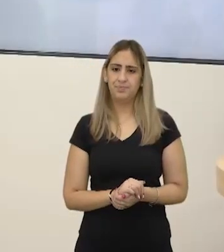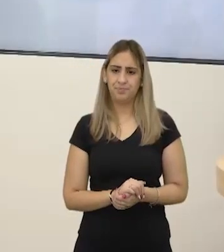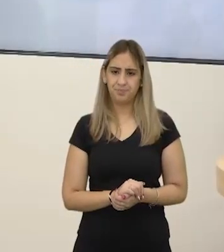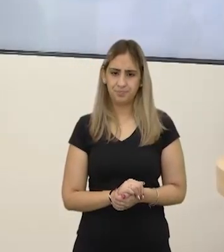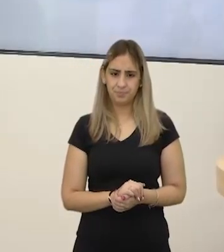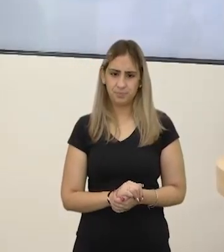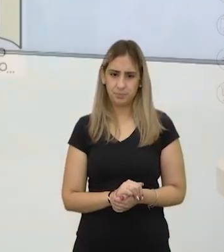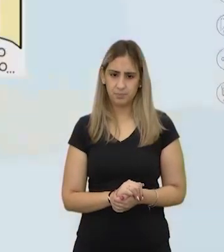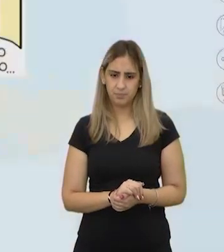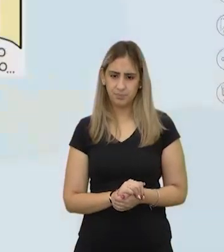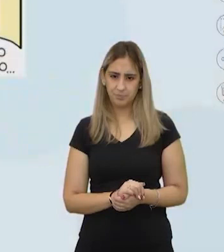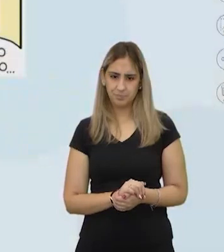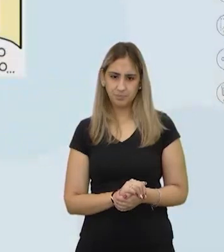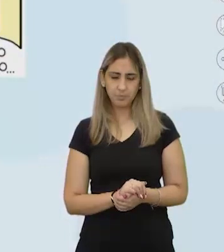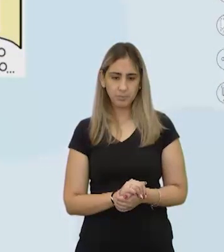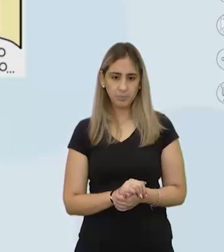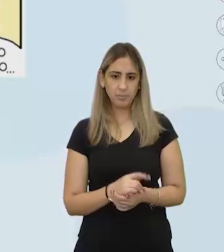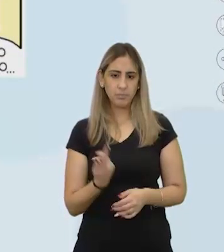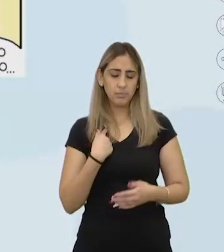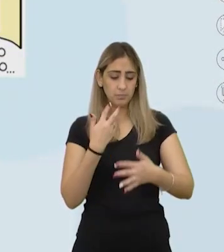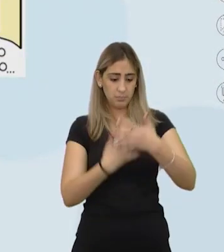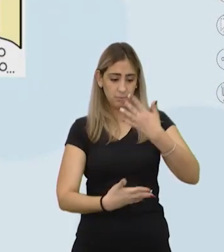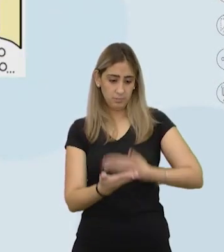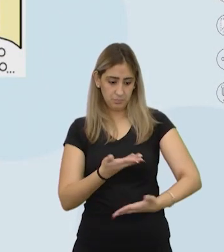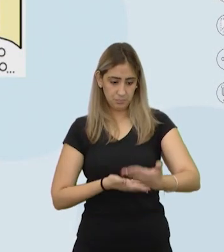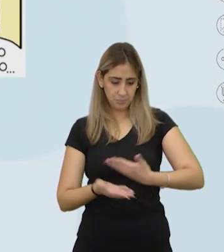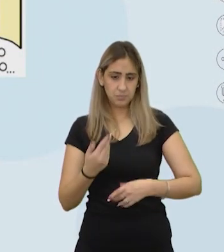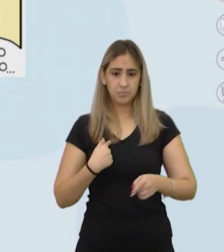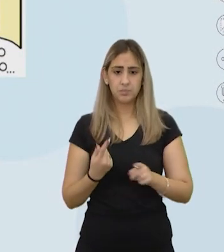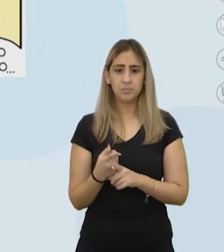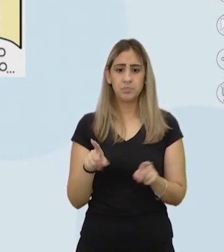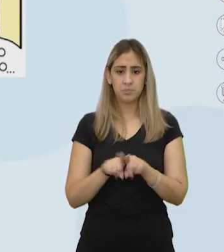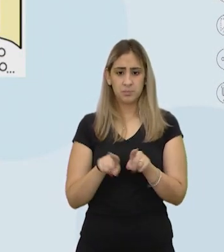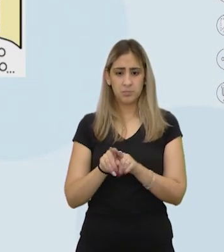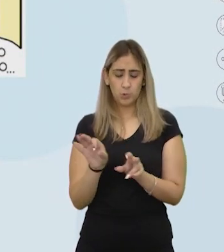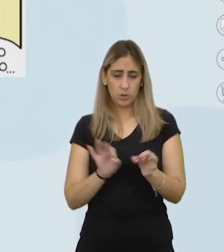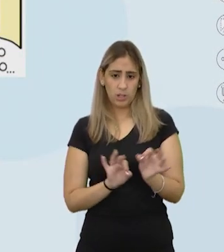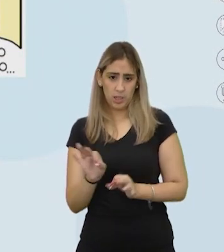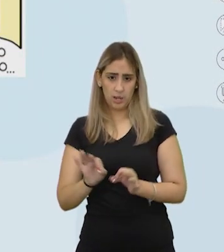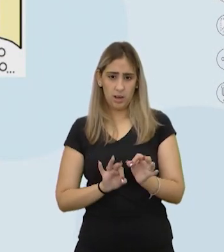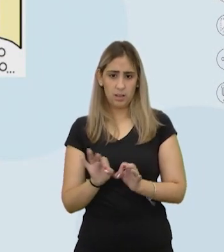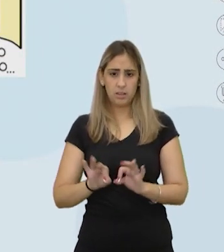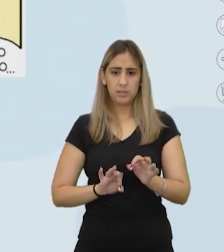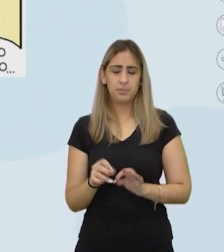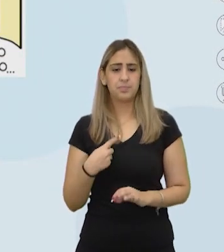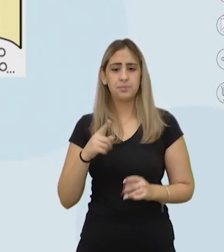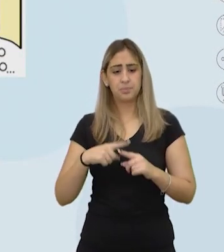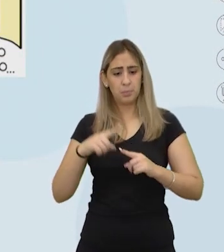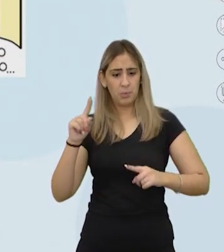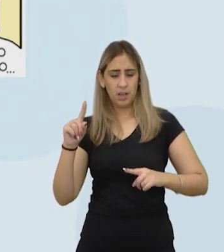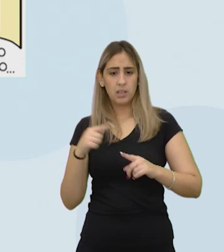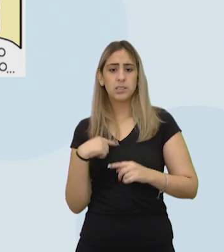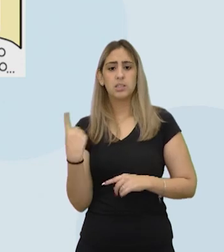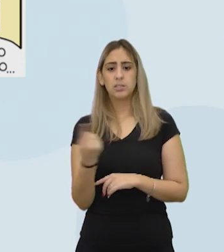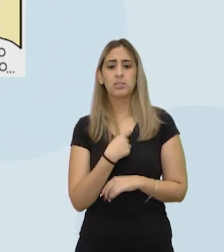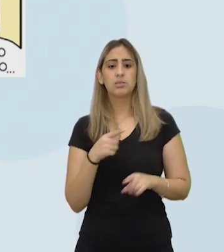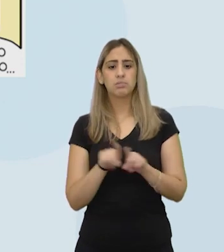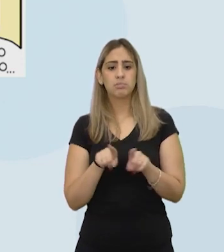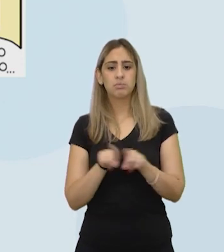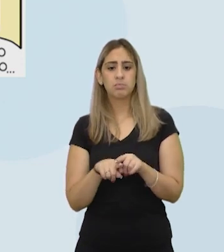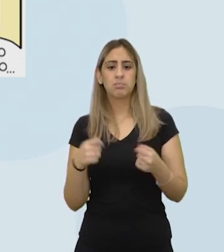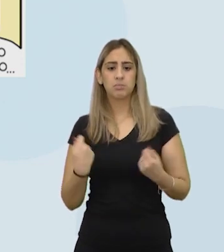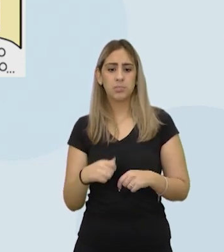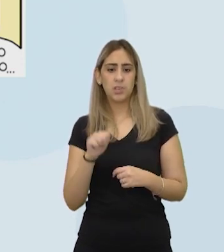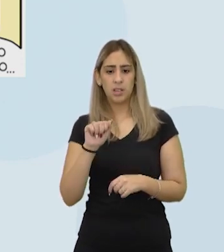orações coordenadas. A introdução da oração coordenada adversativa pelo mas, né? Então a gente tem aqui a